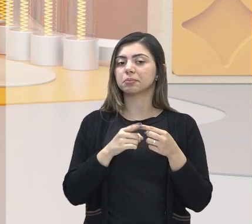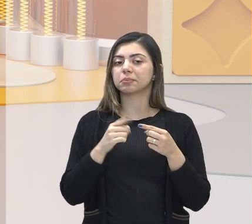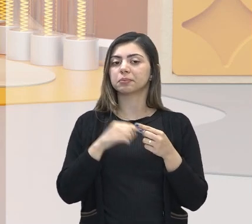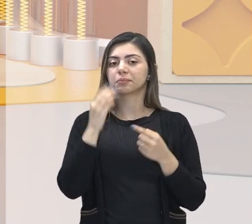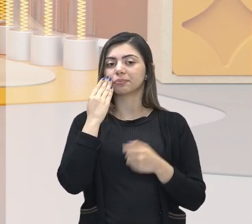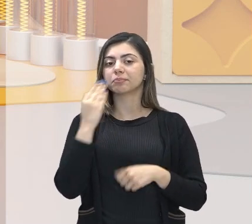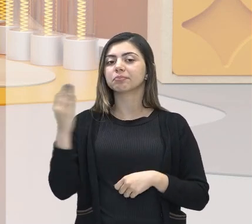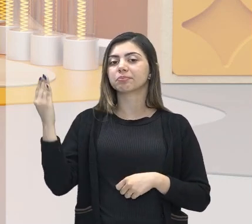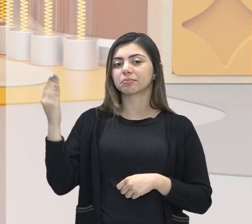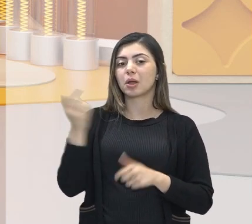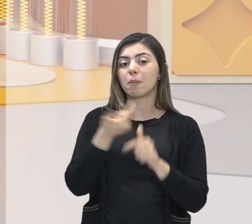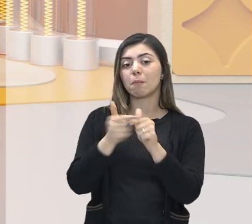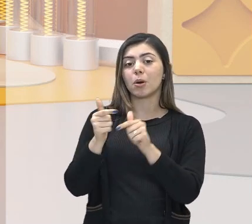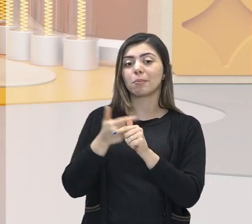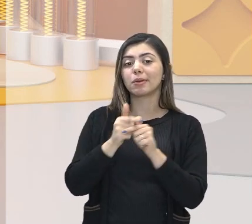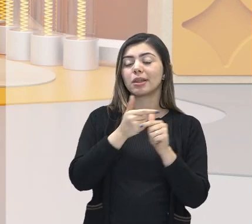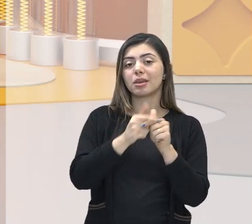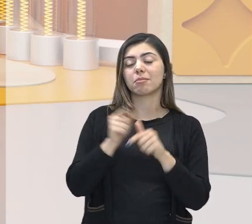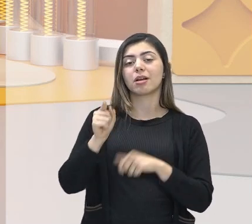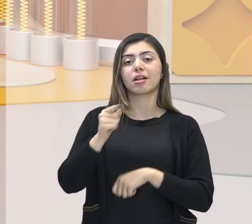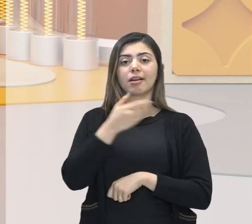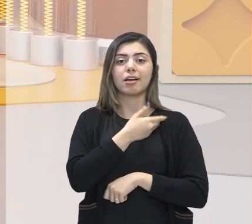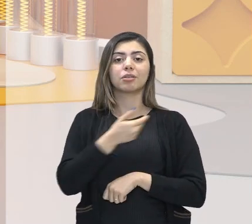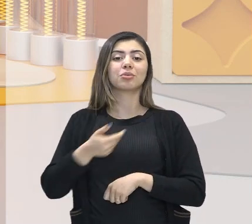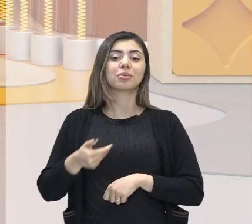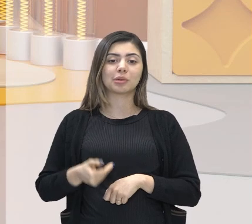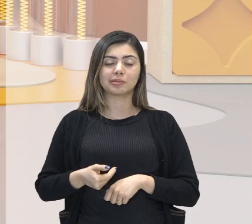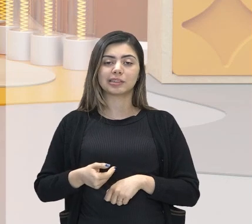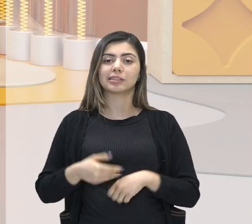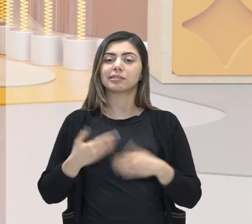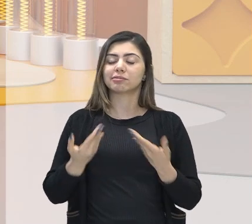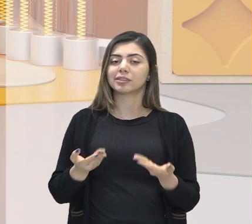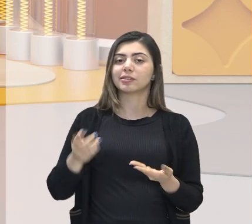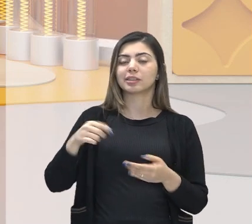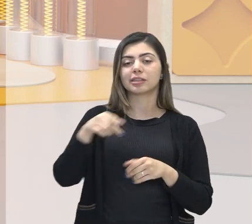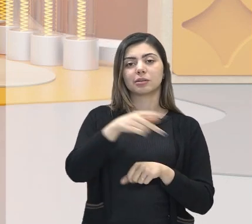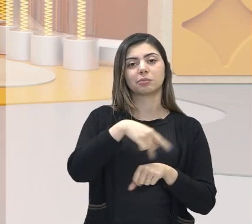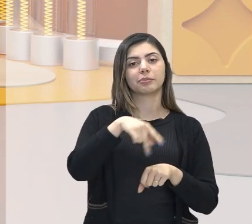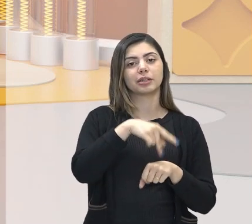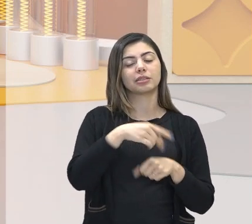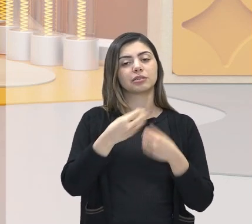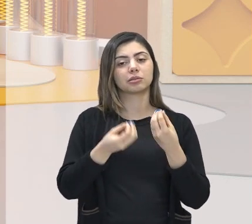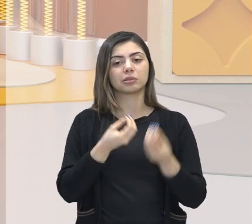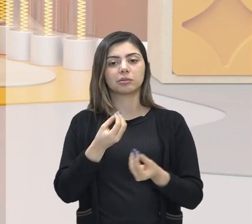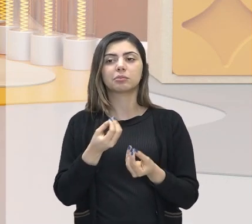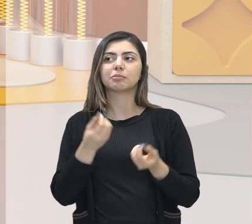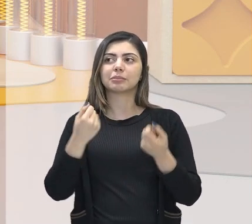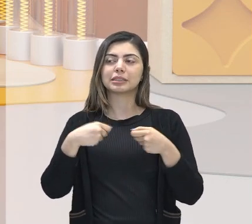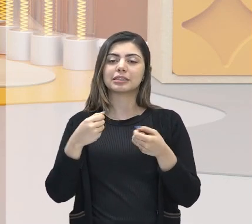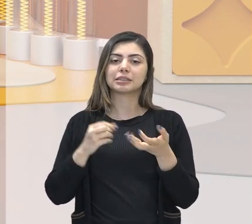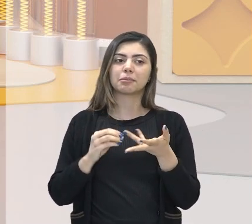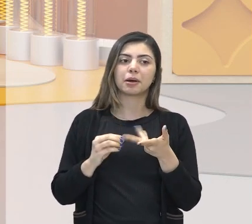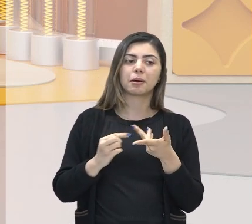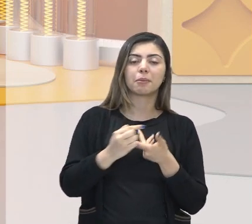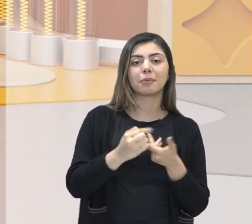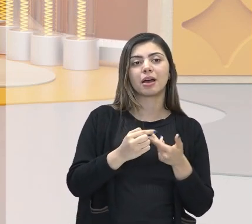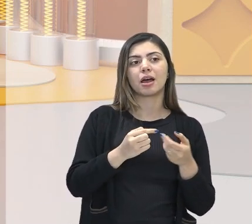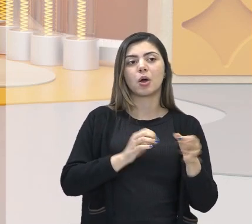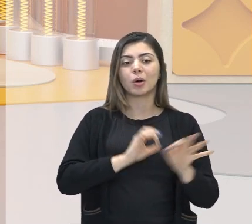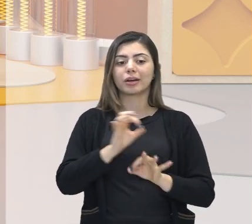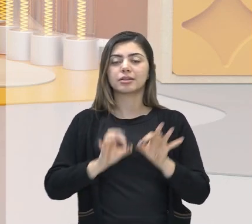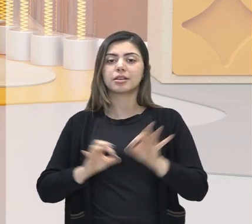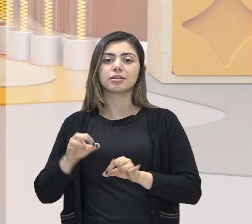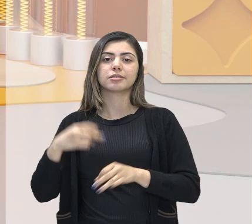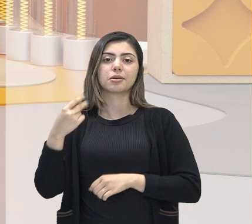esses problemas na gestão do Estado, né? A gente sabe, é um país que tem uma necessidade muito grande de organização popular,